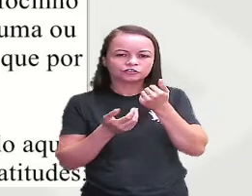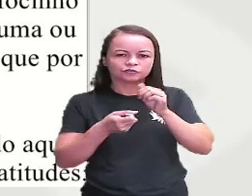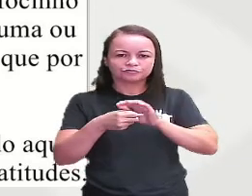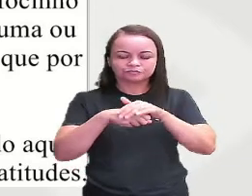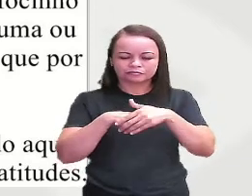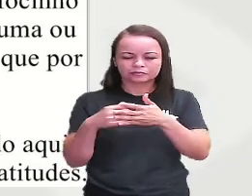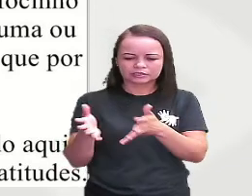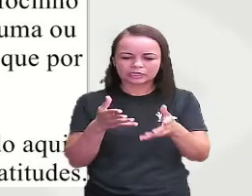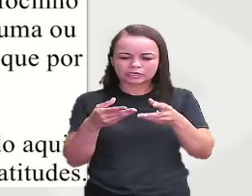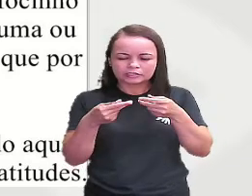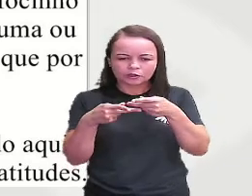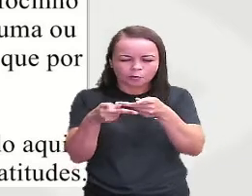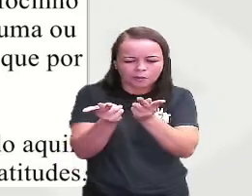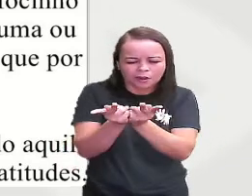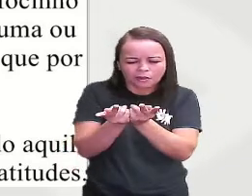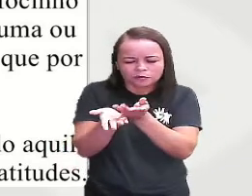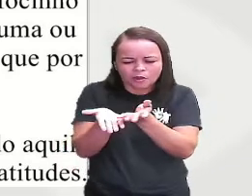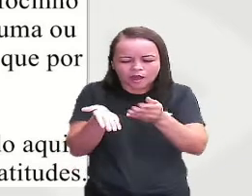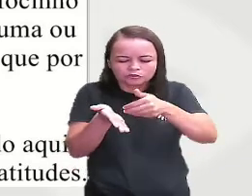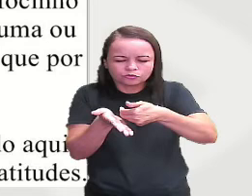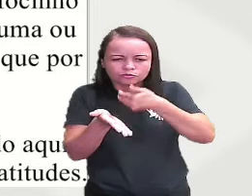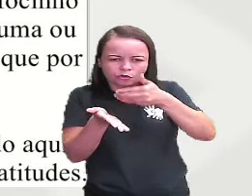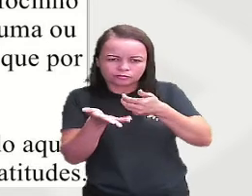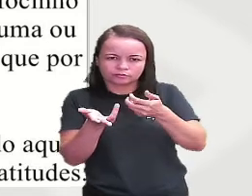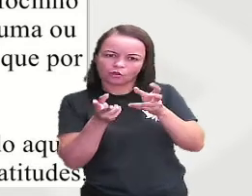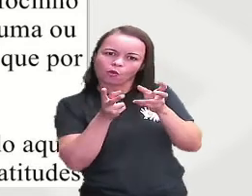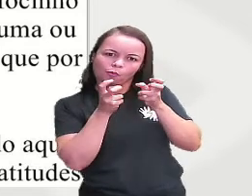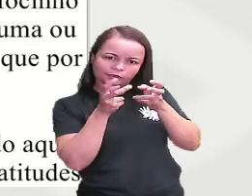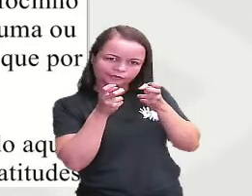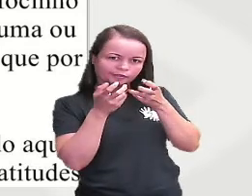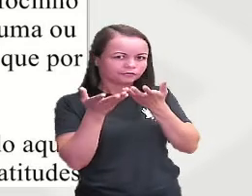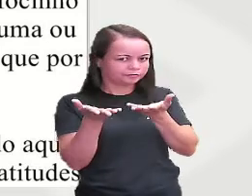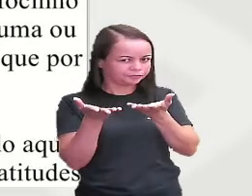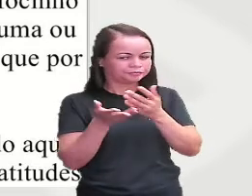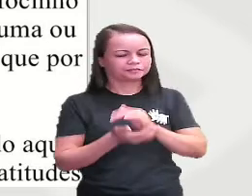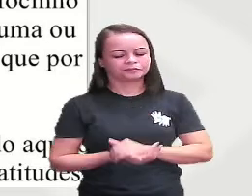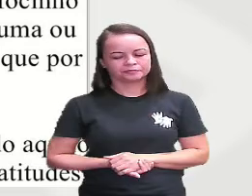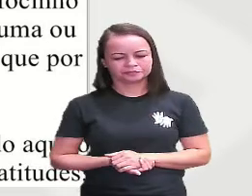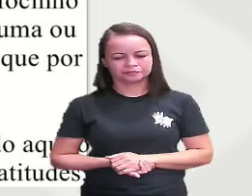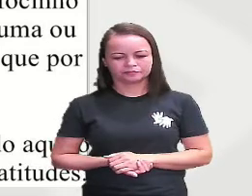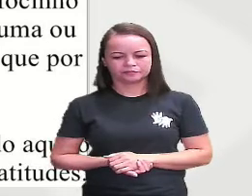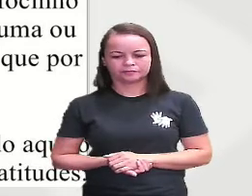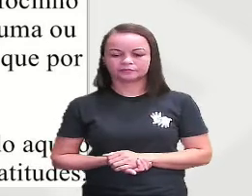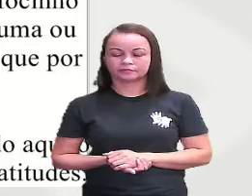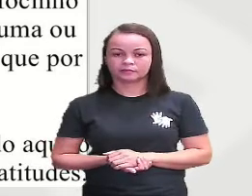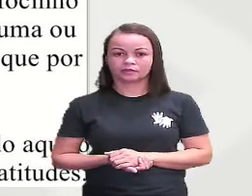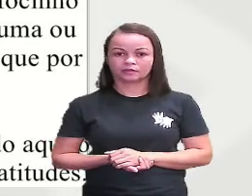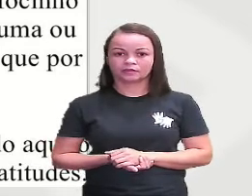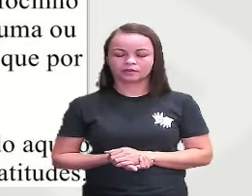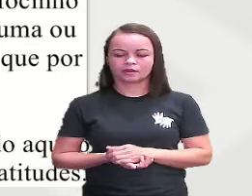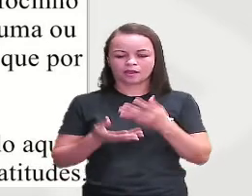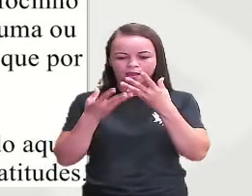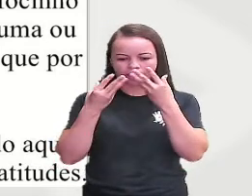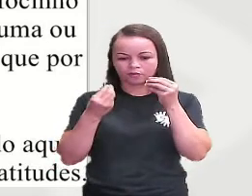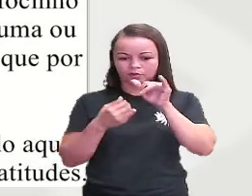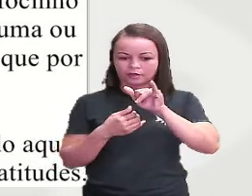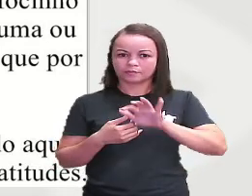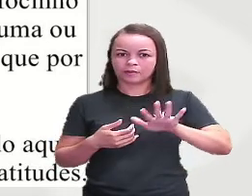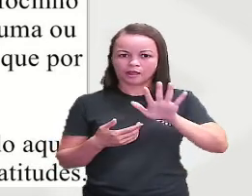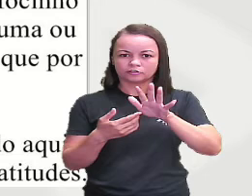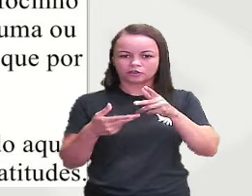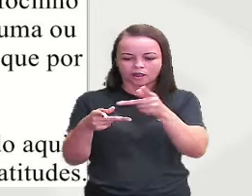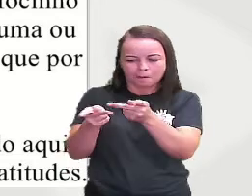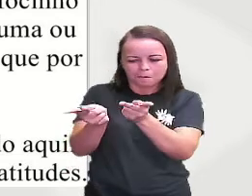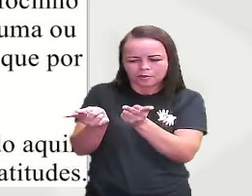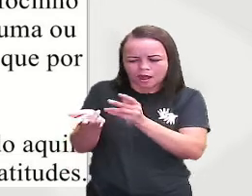um prato raso. Observa isso aí, tá? A raposa, olha aí a imagem, deu um